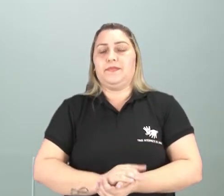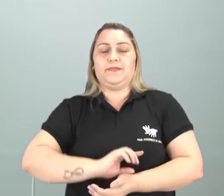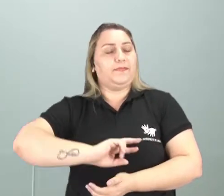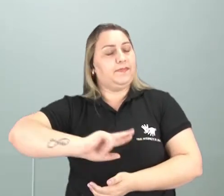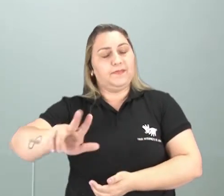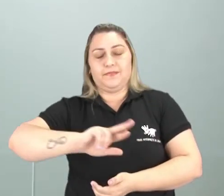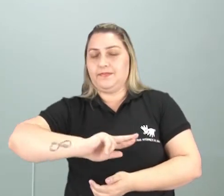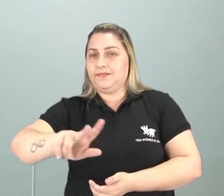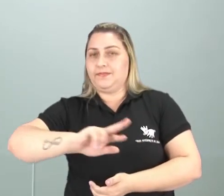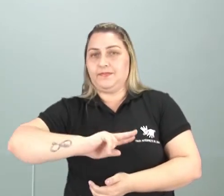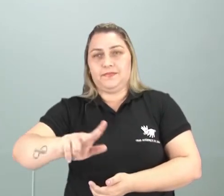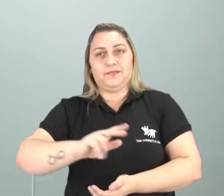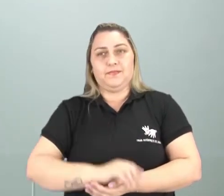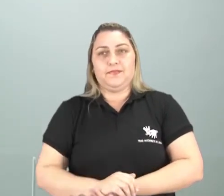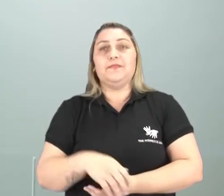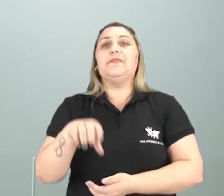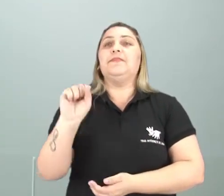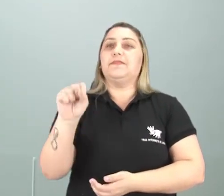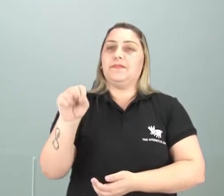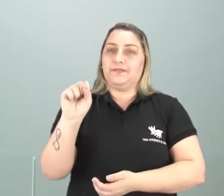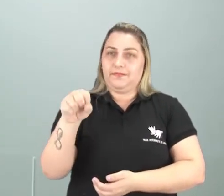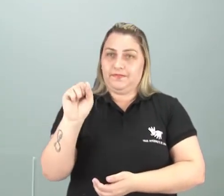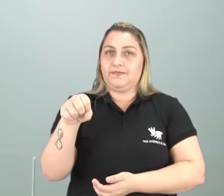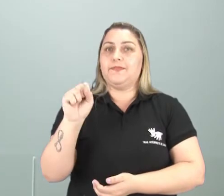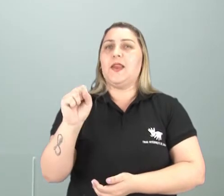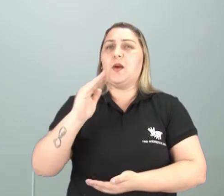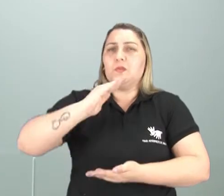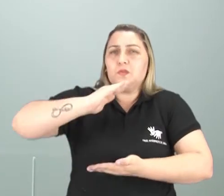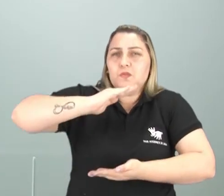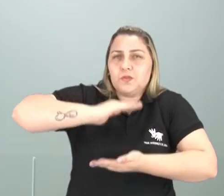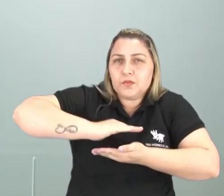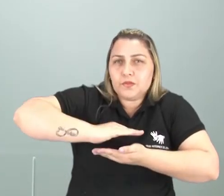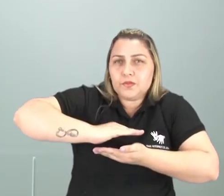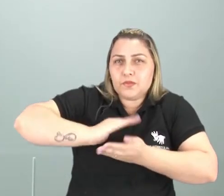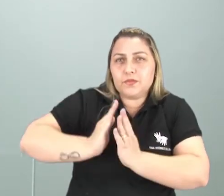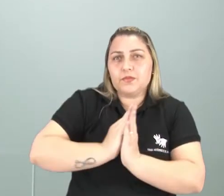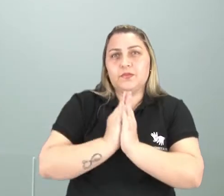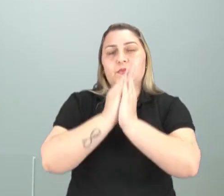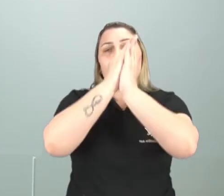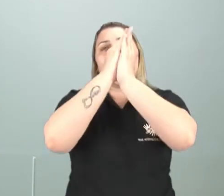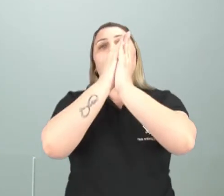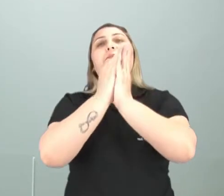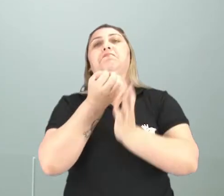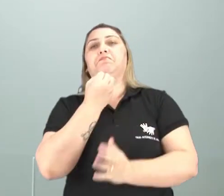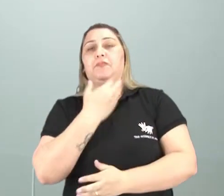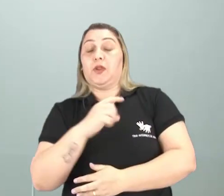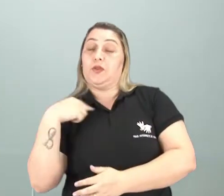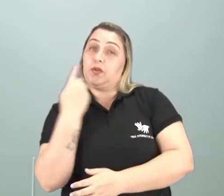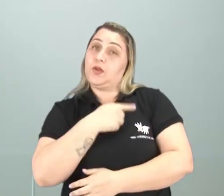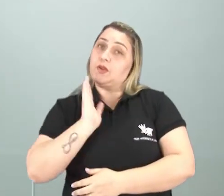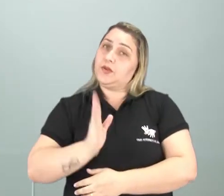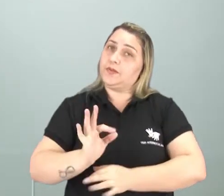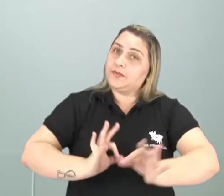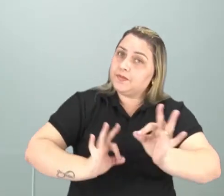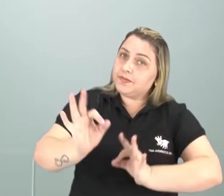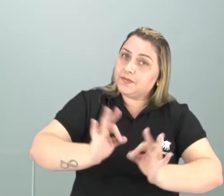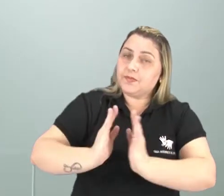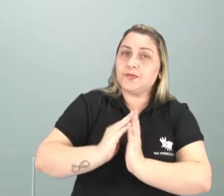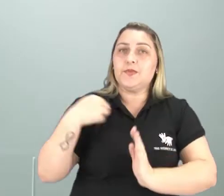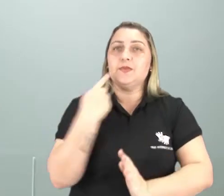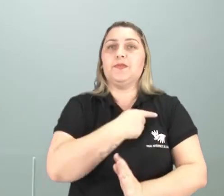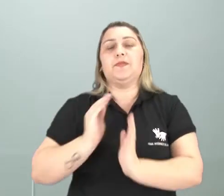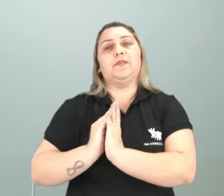esse não é esse sim é esse muito bem então nós já